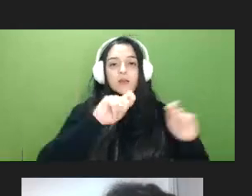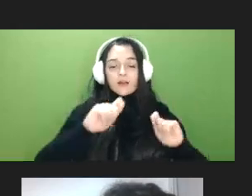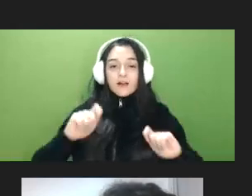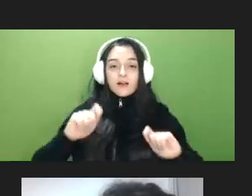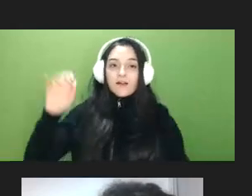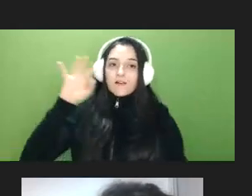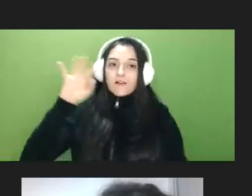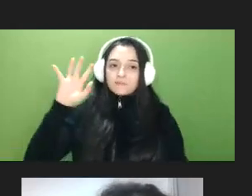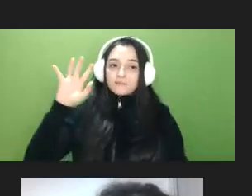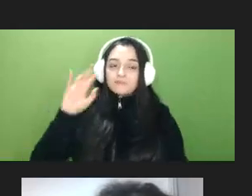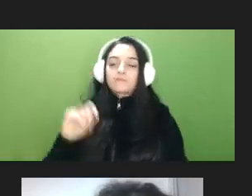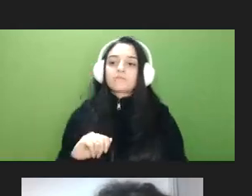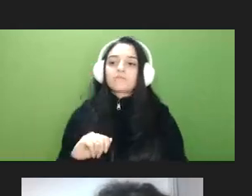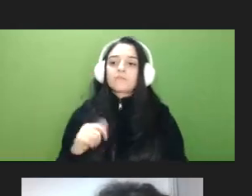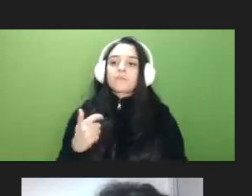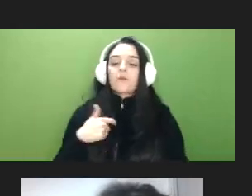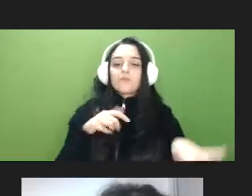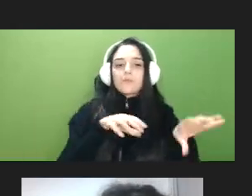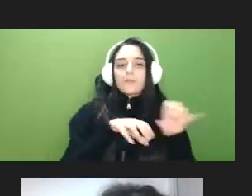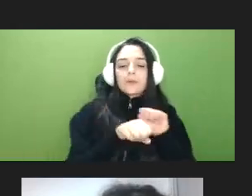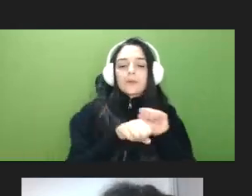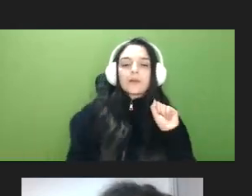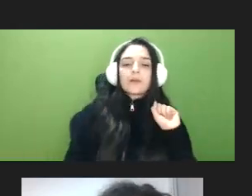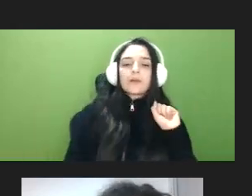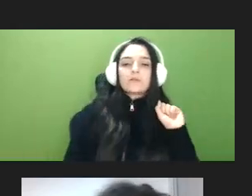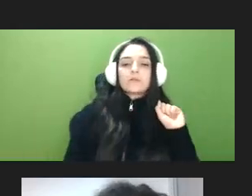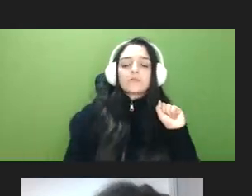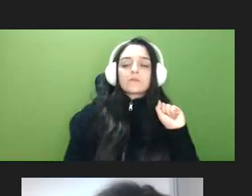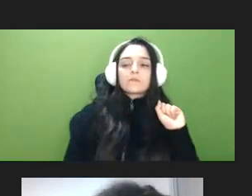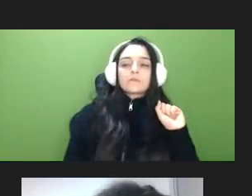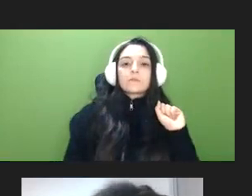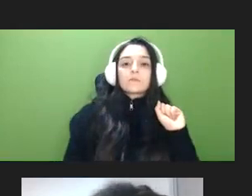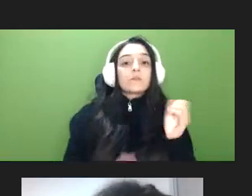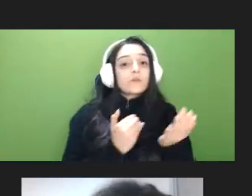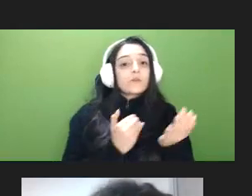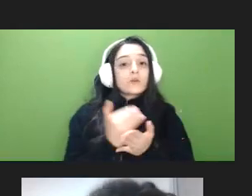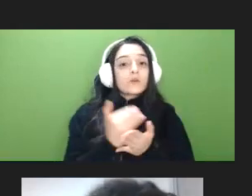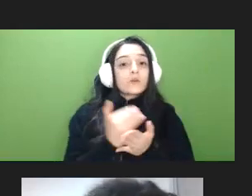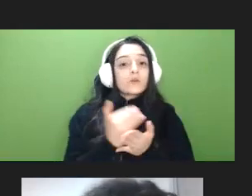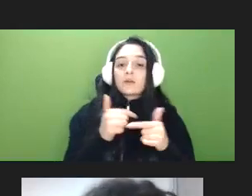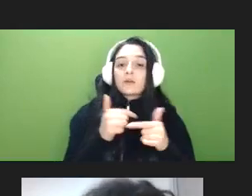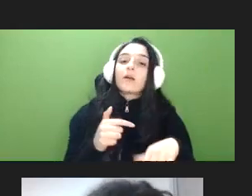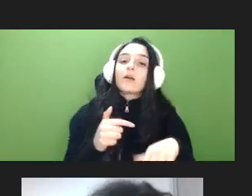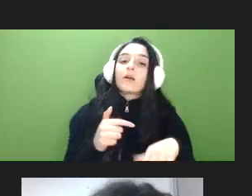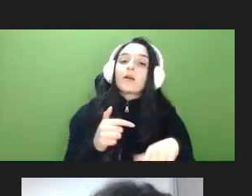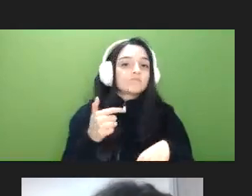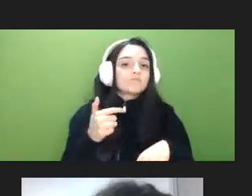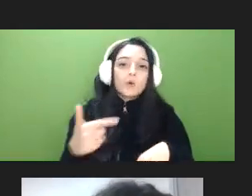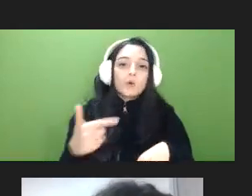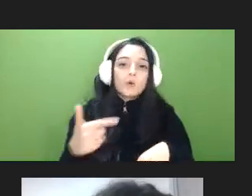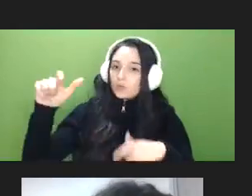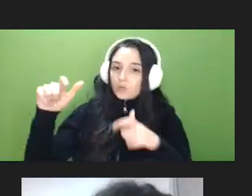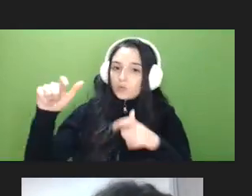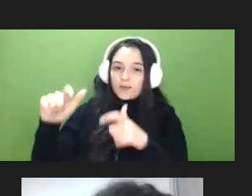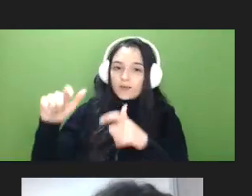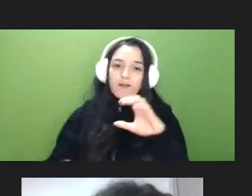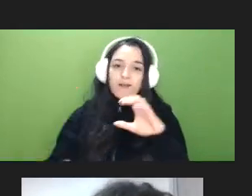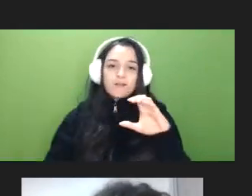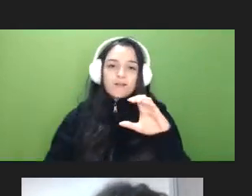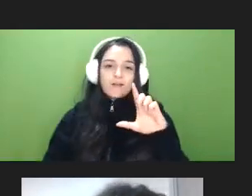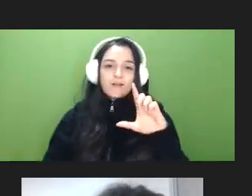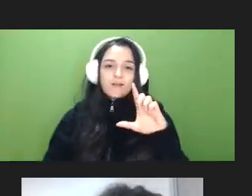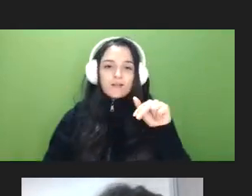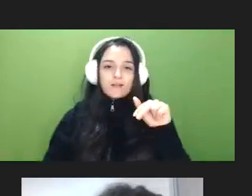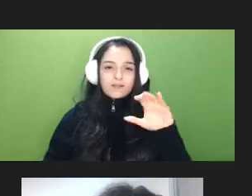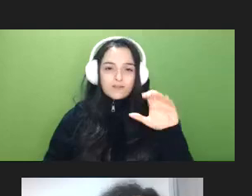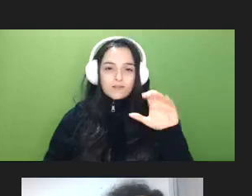Assim que eu me formei, eu comecei a trabalhar numa outra clínica, num outro contexto, e com uma sensação